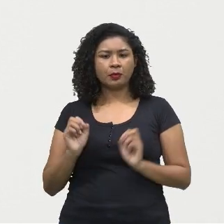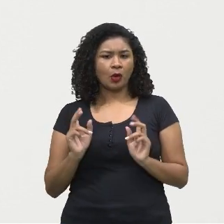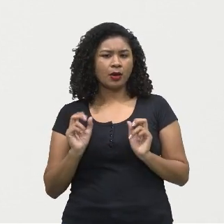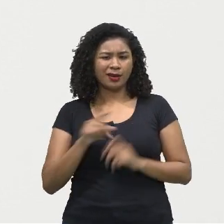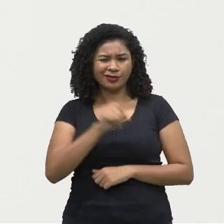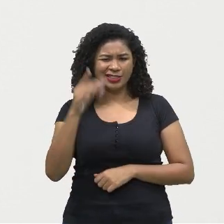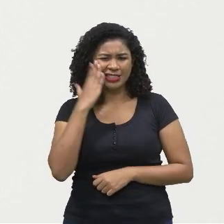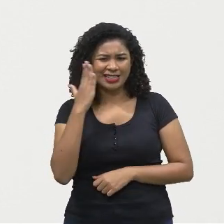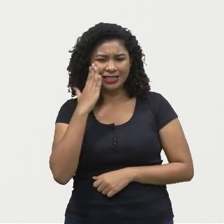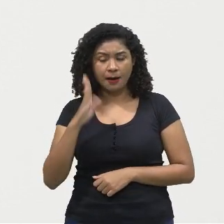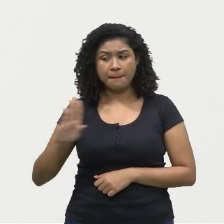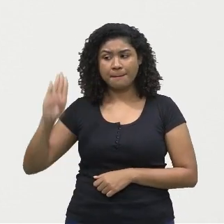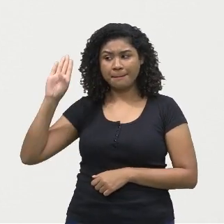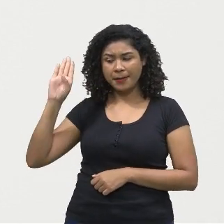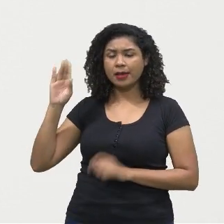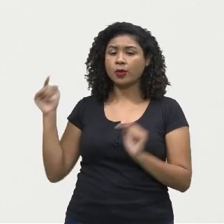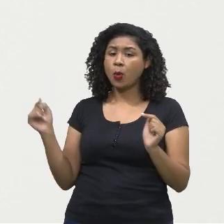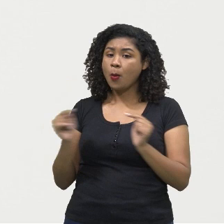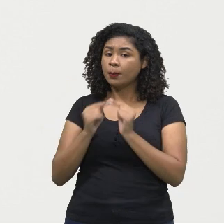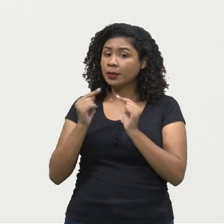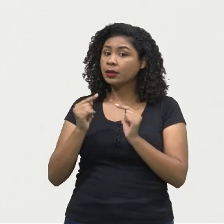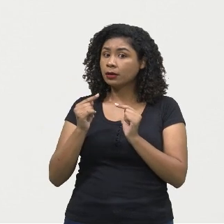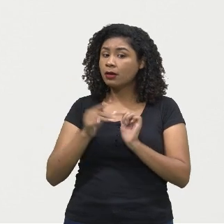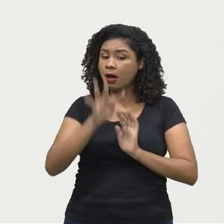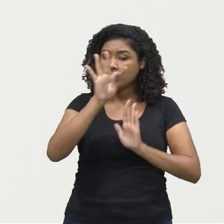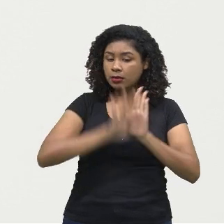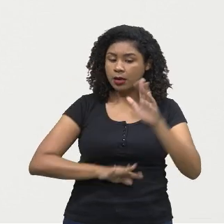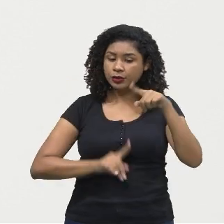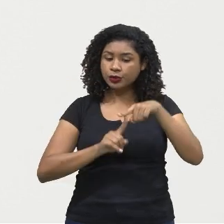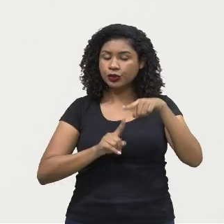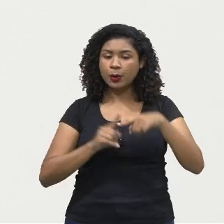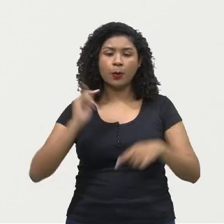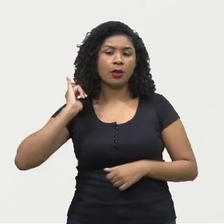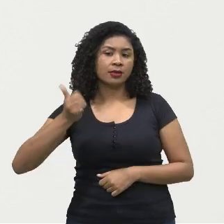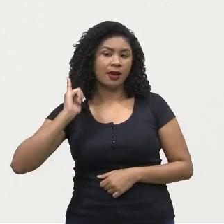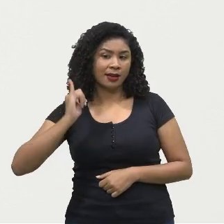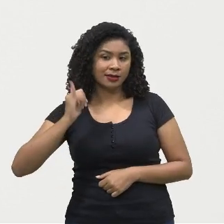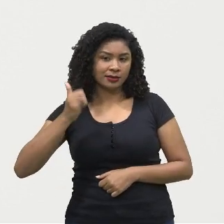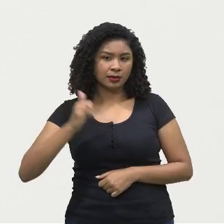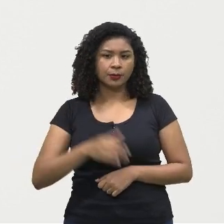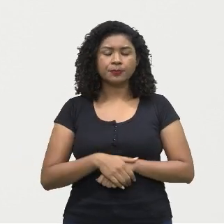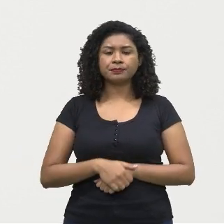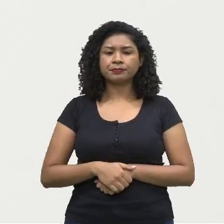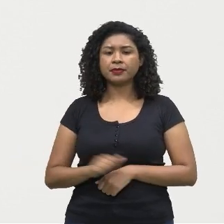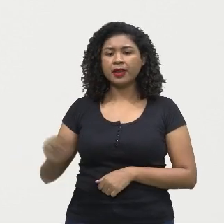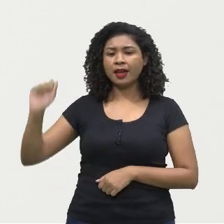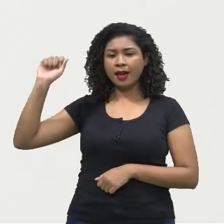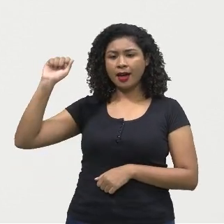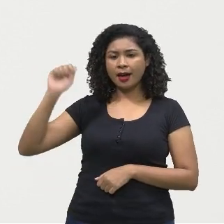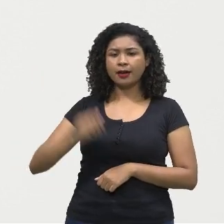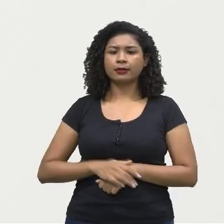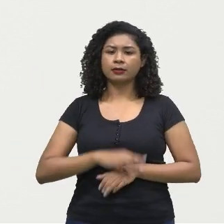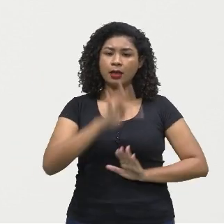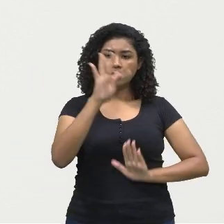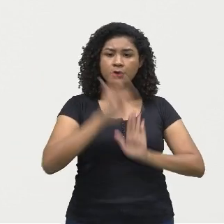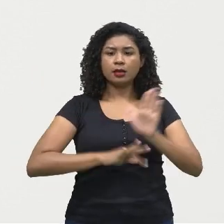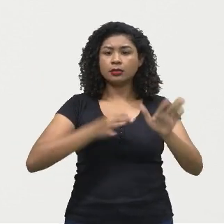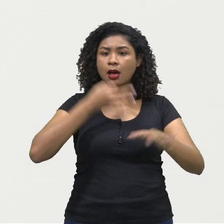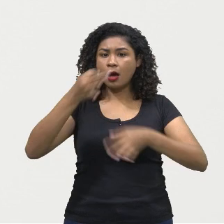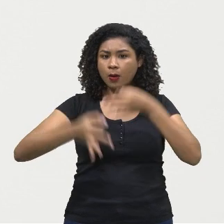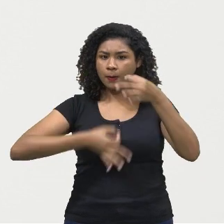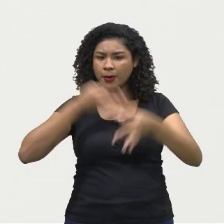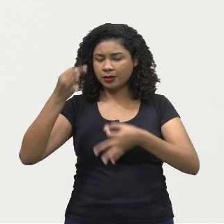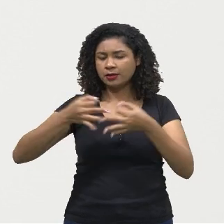você já sabe. A letra B diz respeito à narração. E a letra A? Texto que faz argumentação em defesa de uma tese.